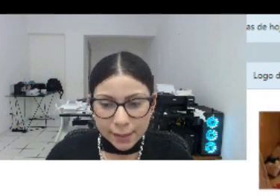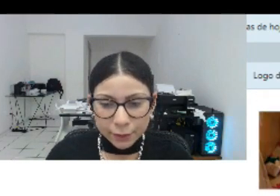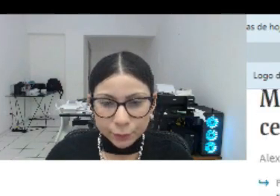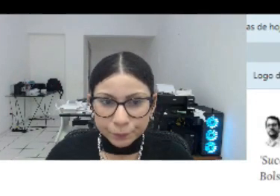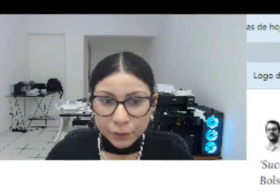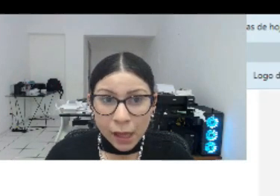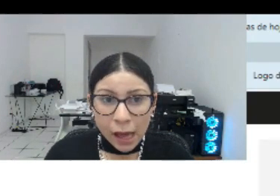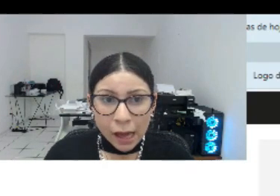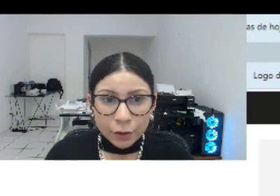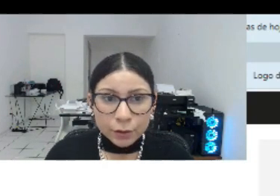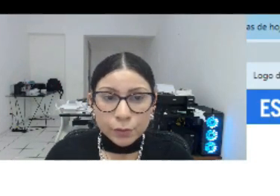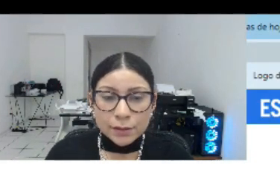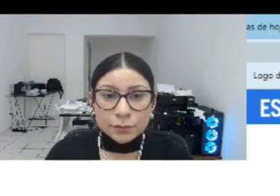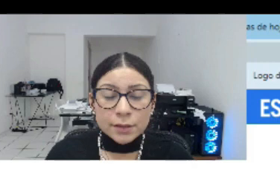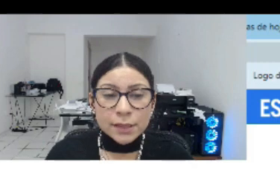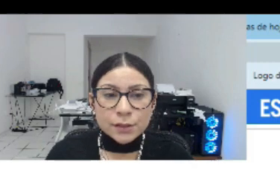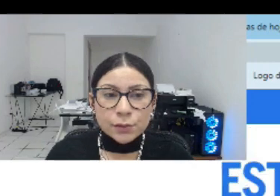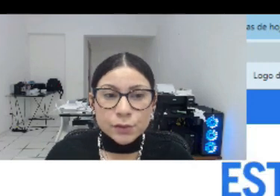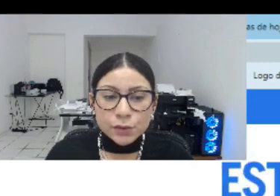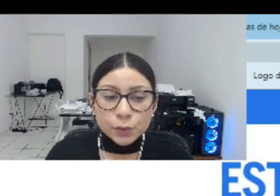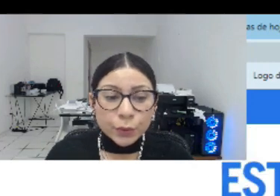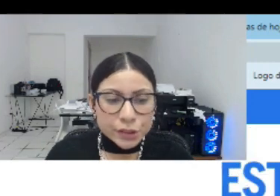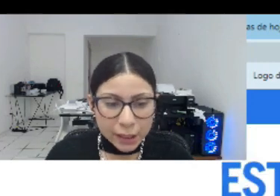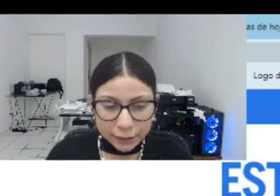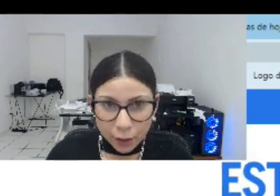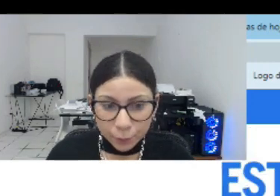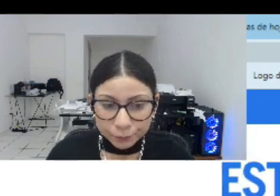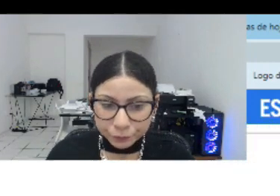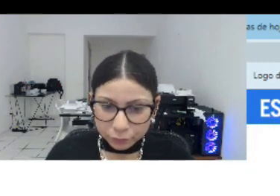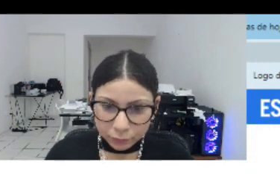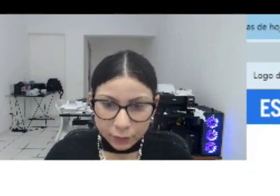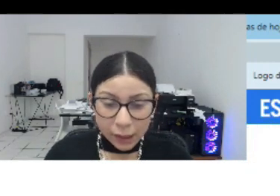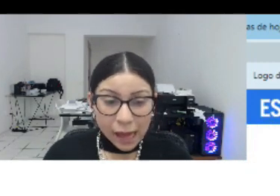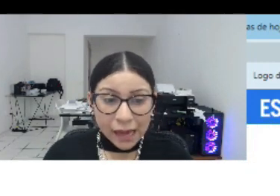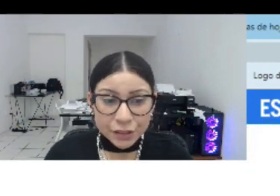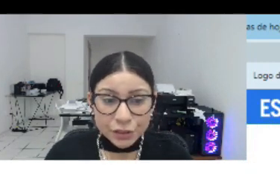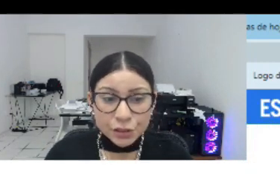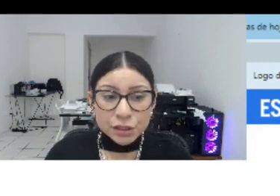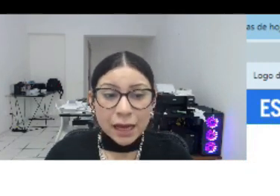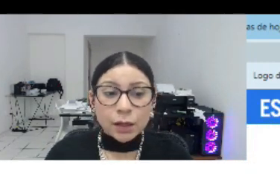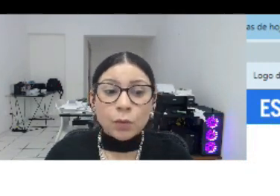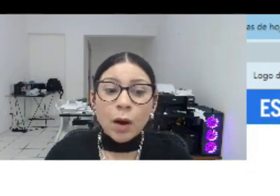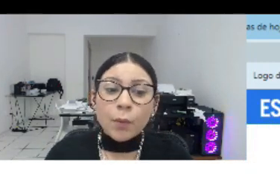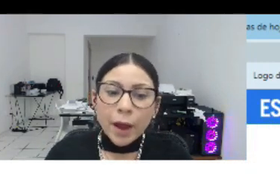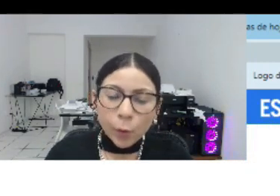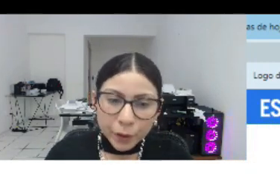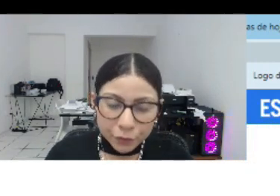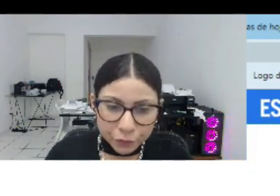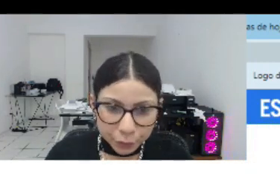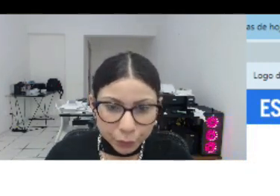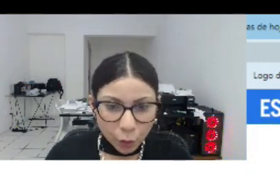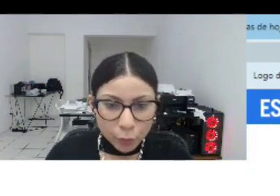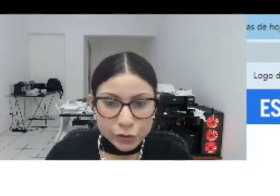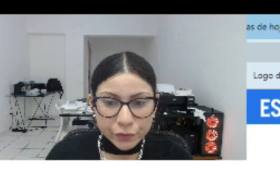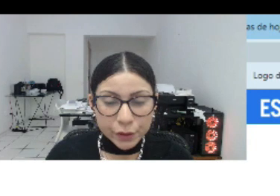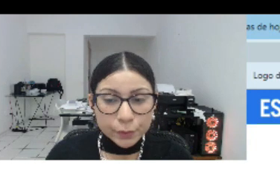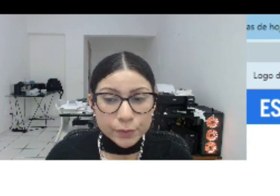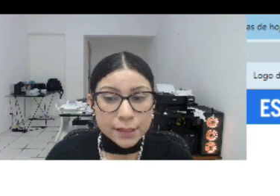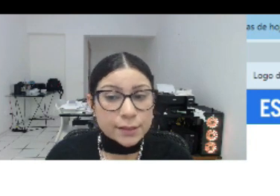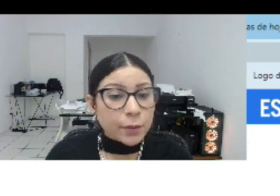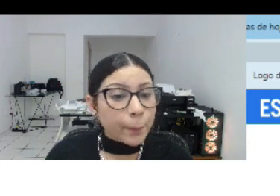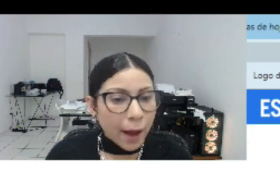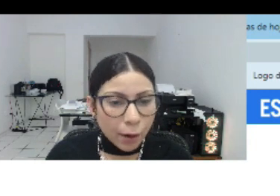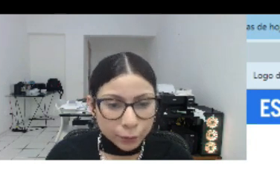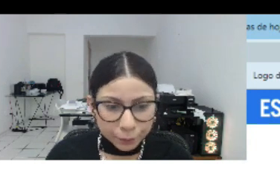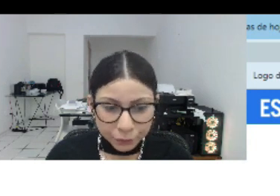ano passado. Agora, com as atualizações do Estadão, a gente destaca qual é o perfil do roubo de